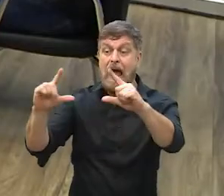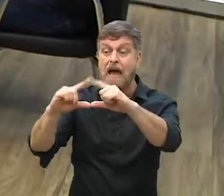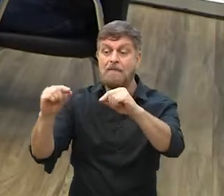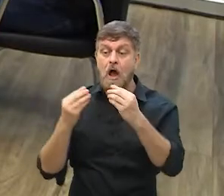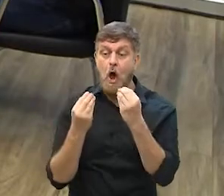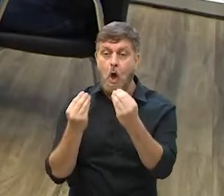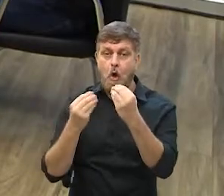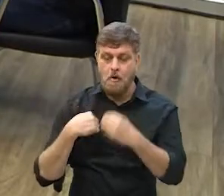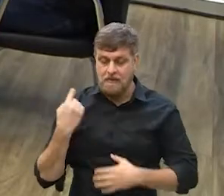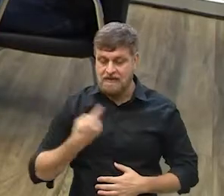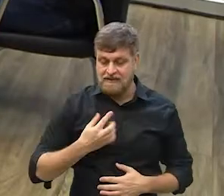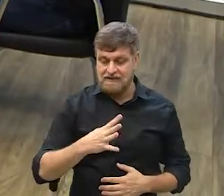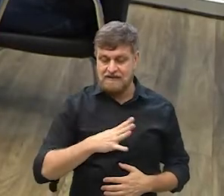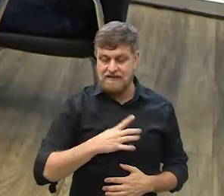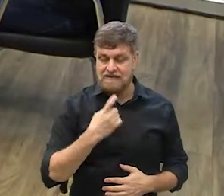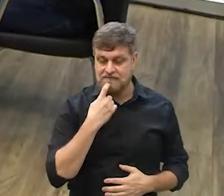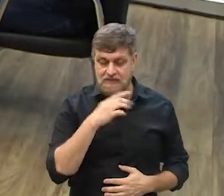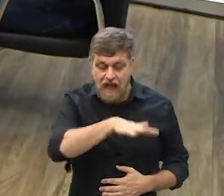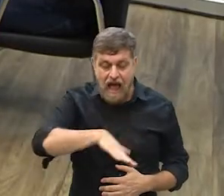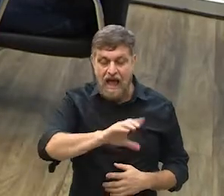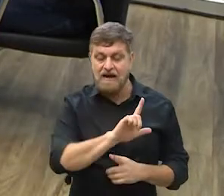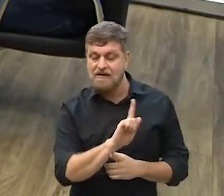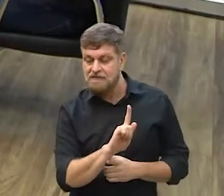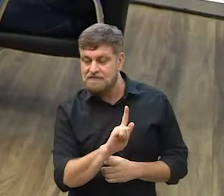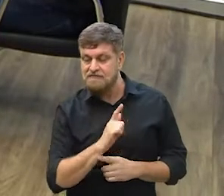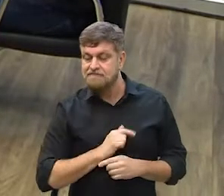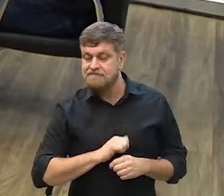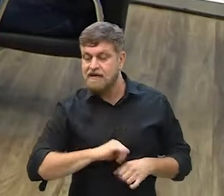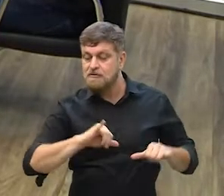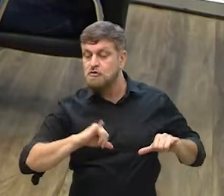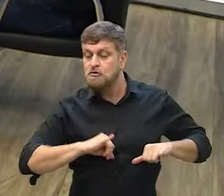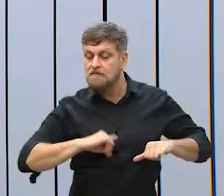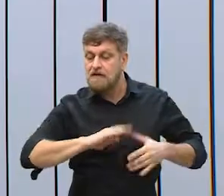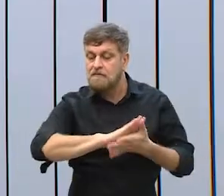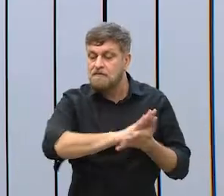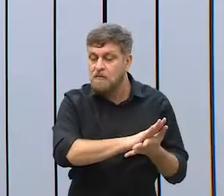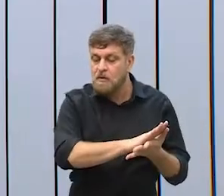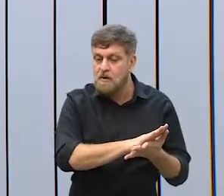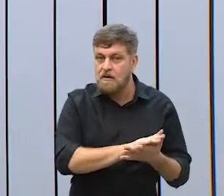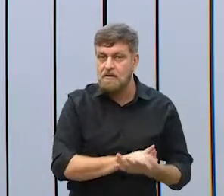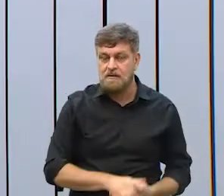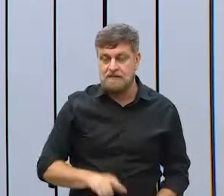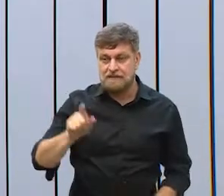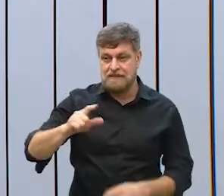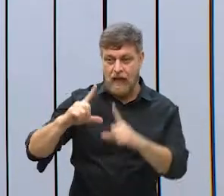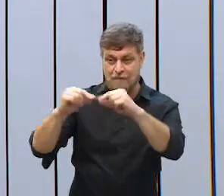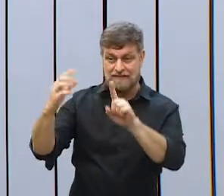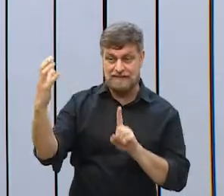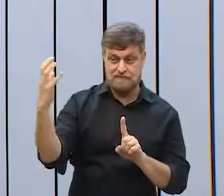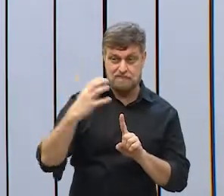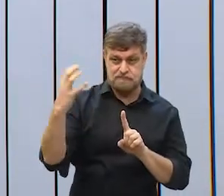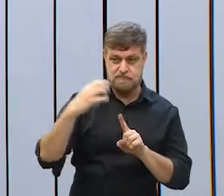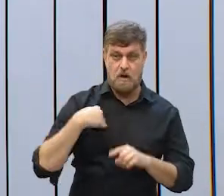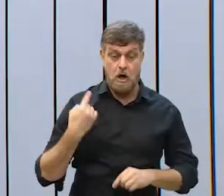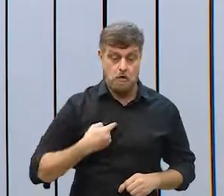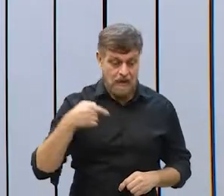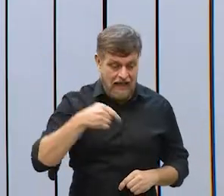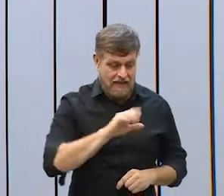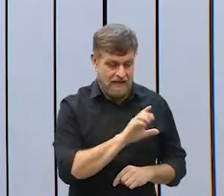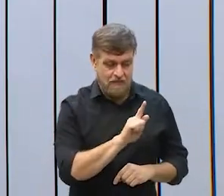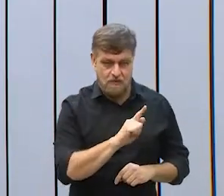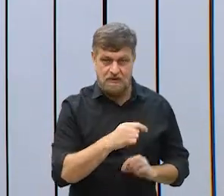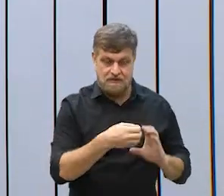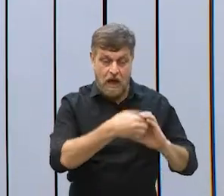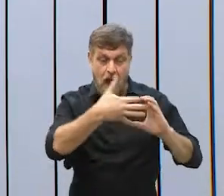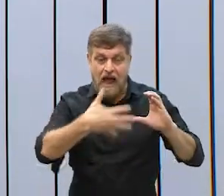essa onda chega aqui no Campo Grande? Essa é a grande pergunta. Por isso que eu digo que nós precisamos, no Campo Grande, criar uma característica